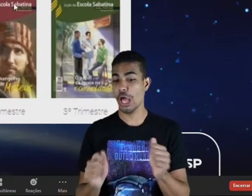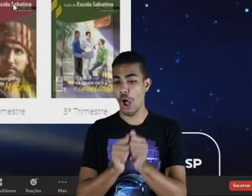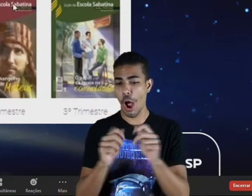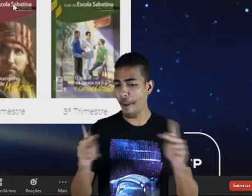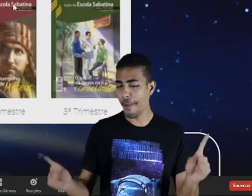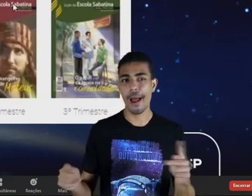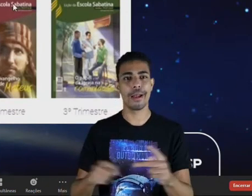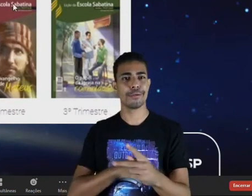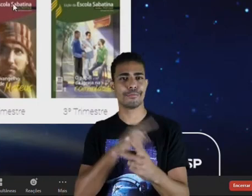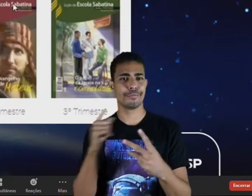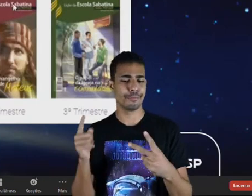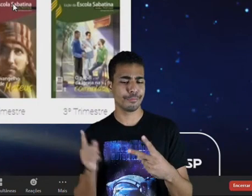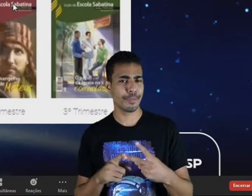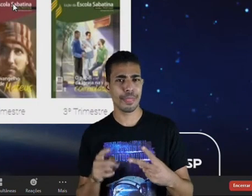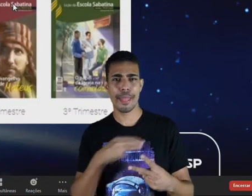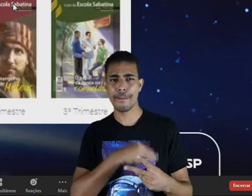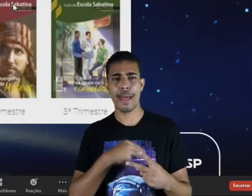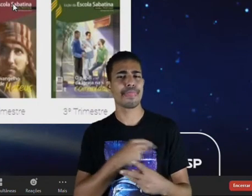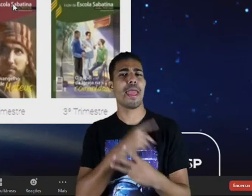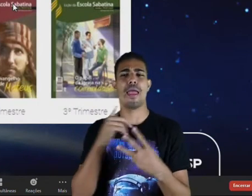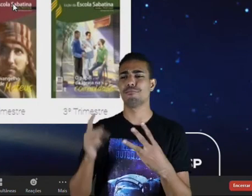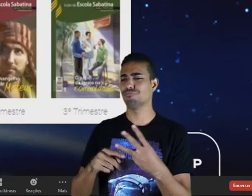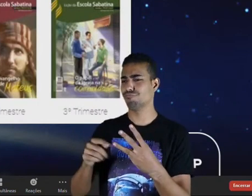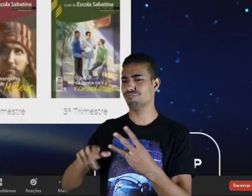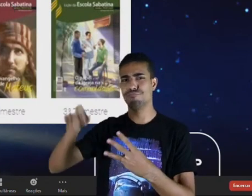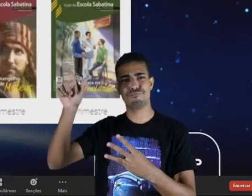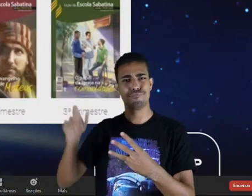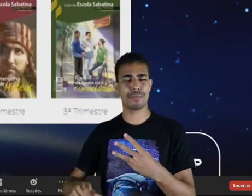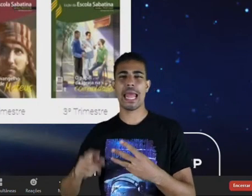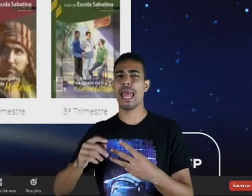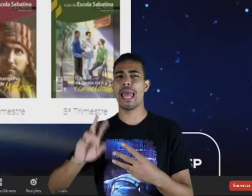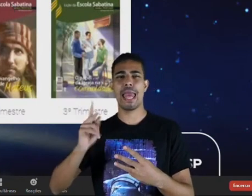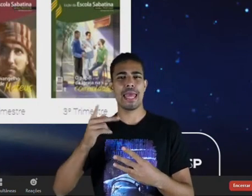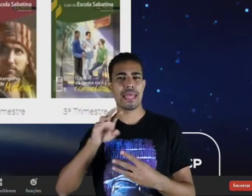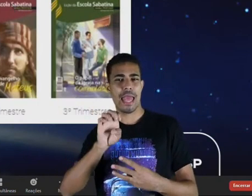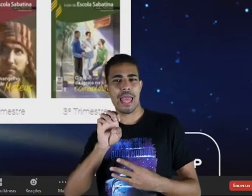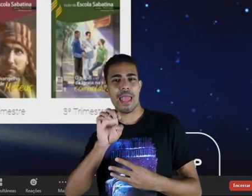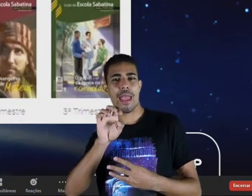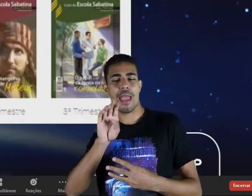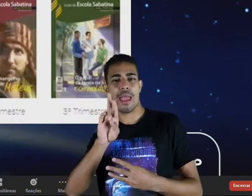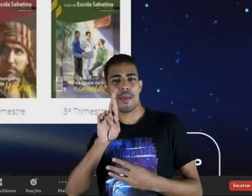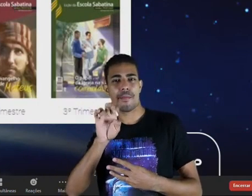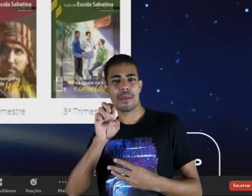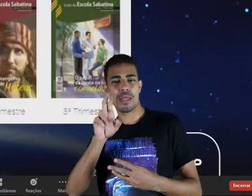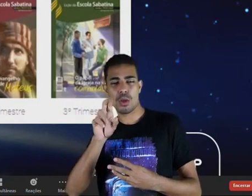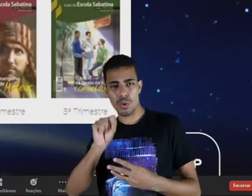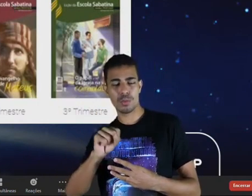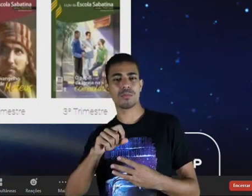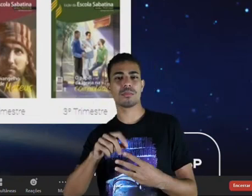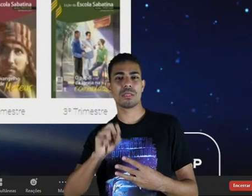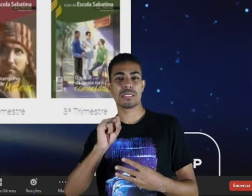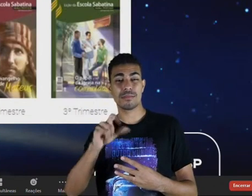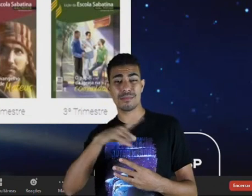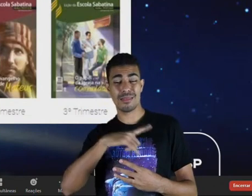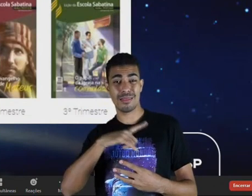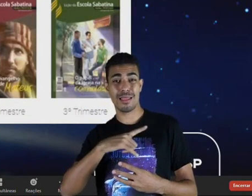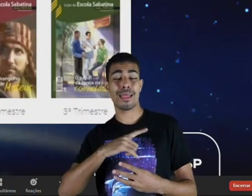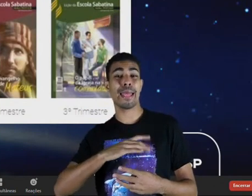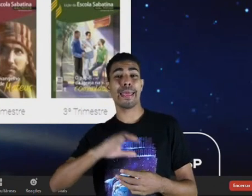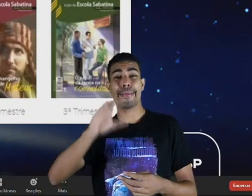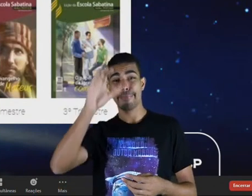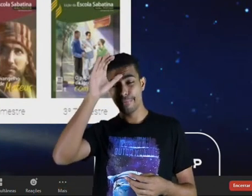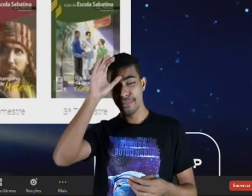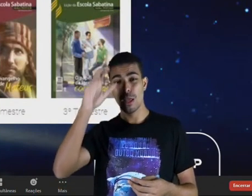sobre Mateus, já teve lição sobre Hebreus. Se você tiver um avô que é adventista, um tio, que já está